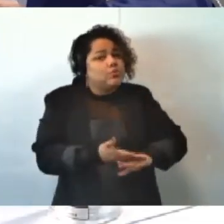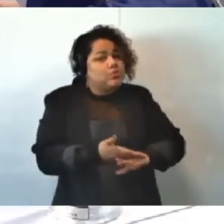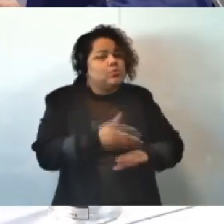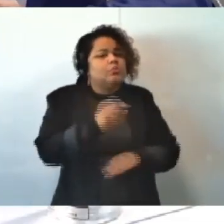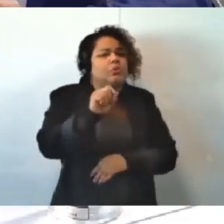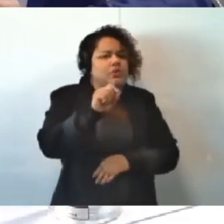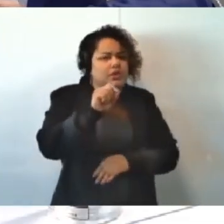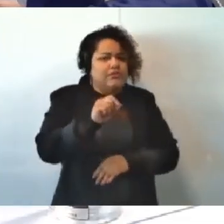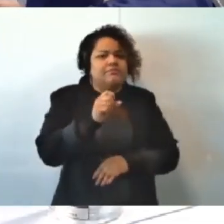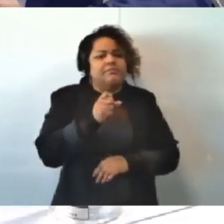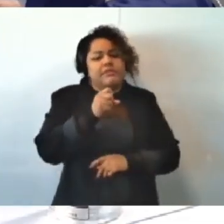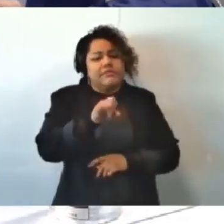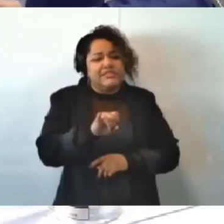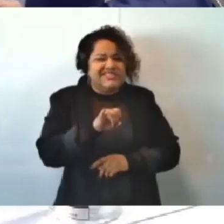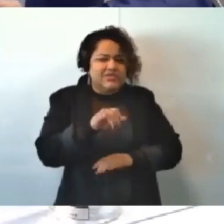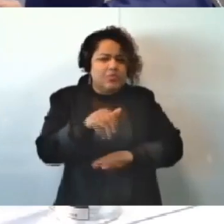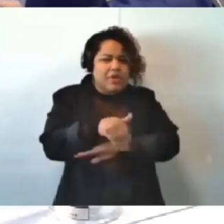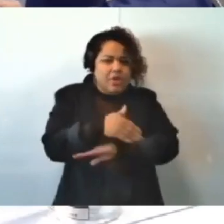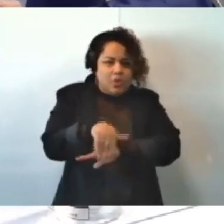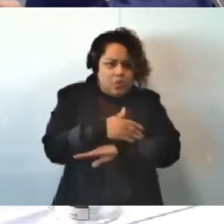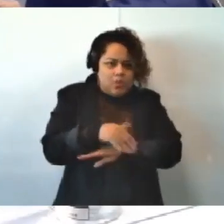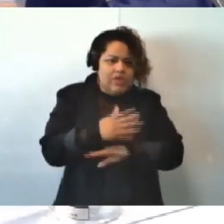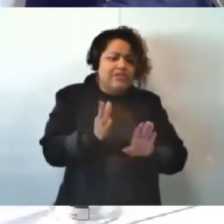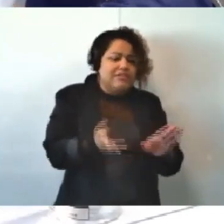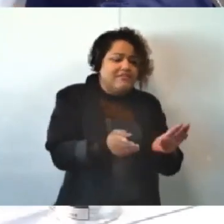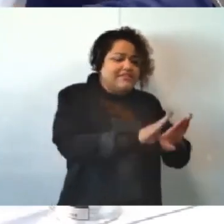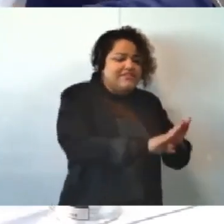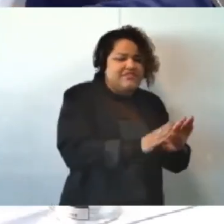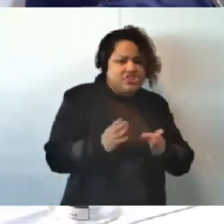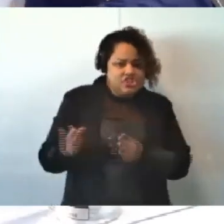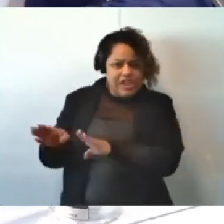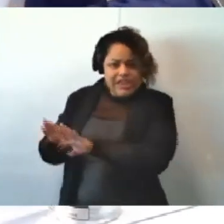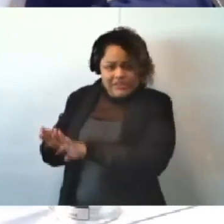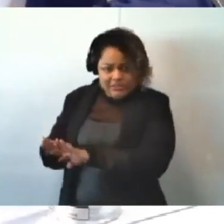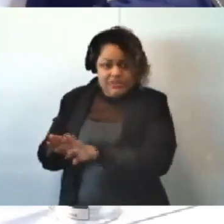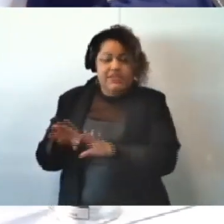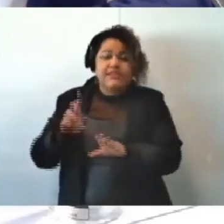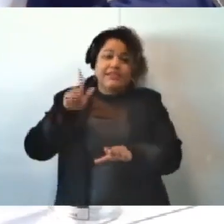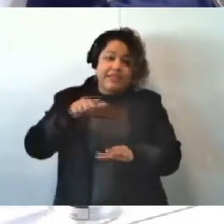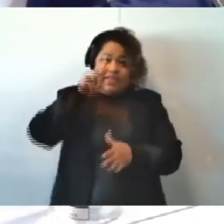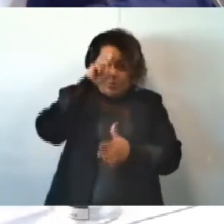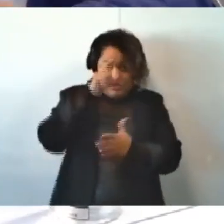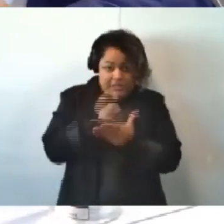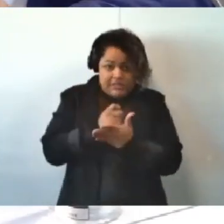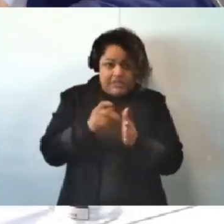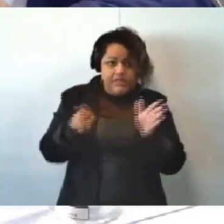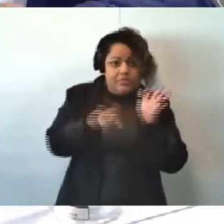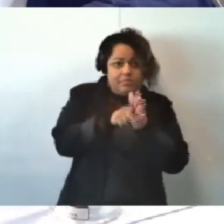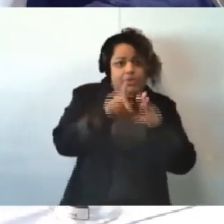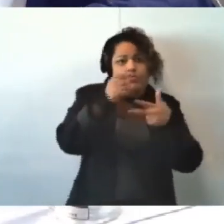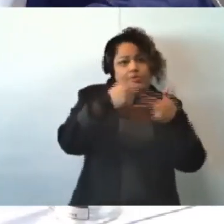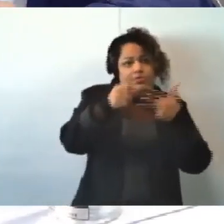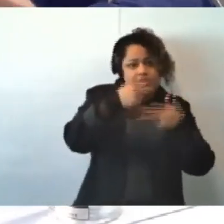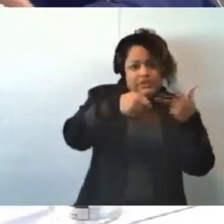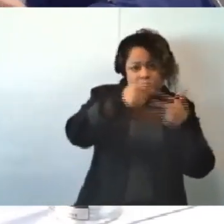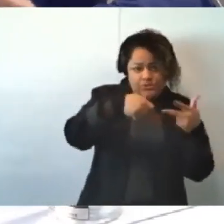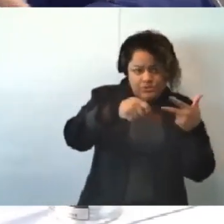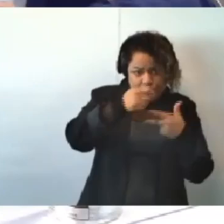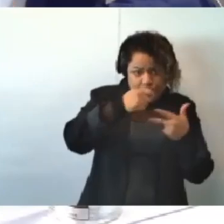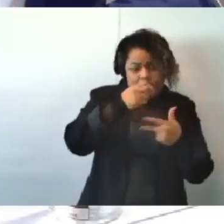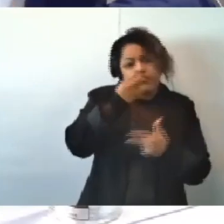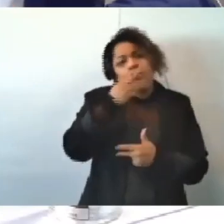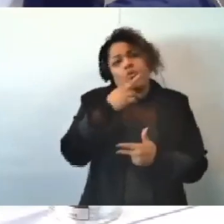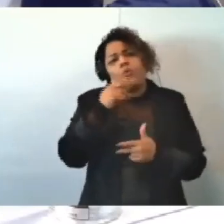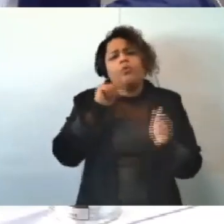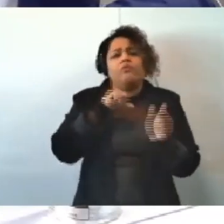isso colocado pelo executivo, né, na nossa capital, quando vai trocar ou mudar a via de sentido, ou lá que seja,